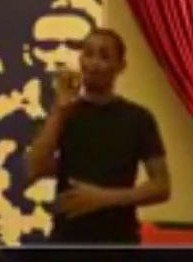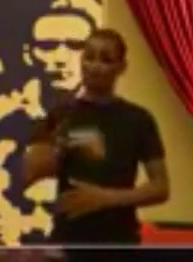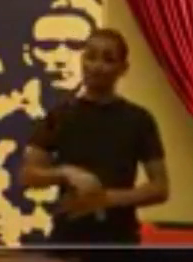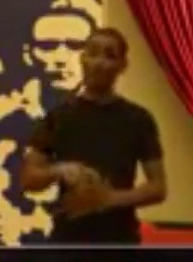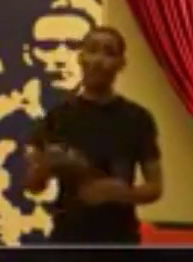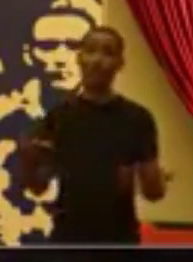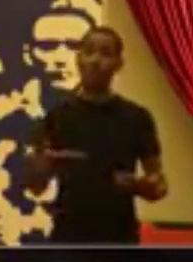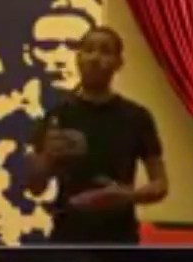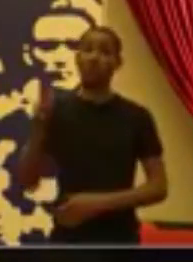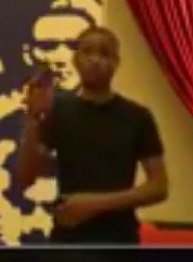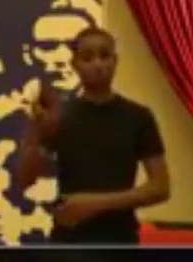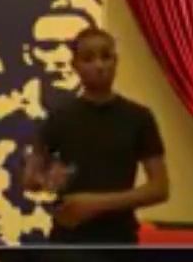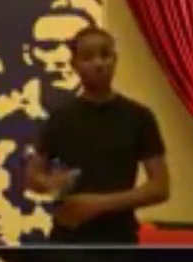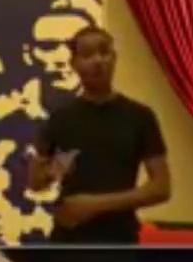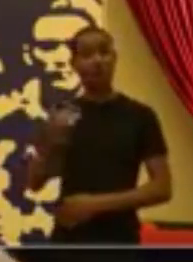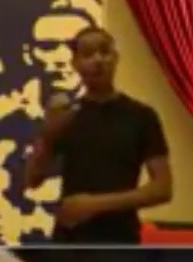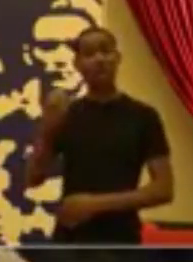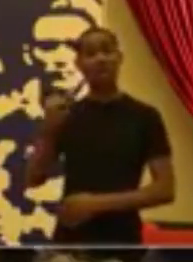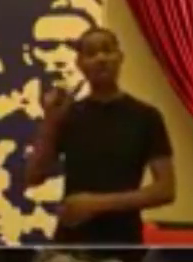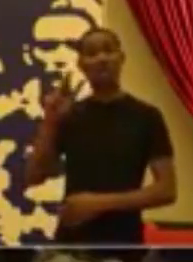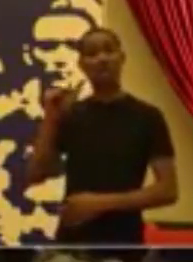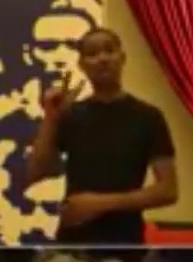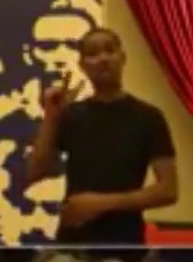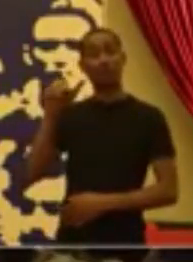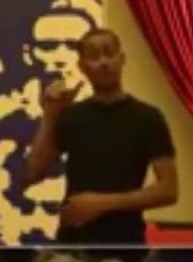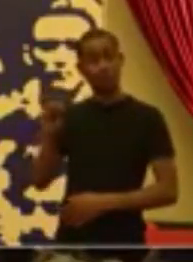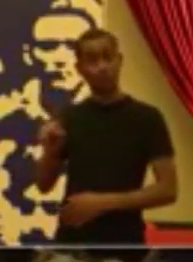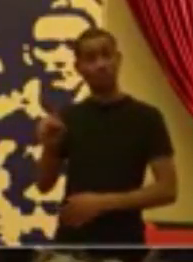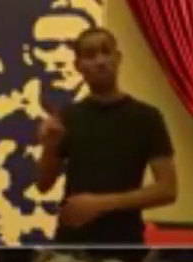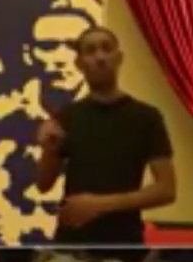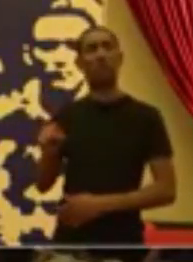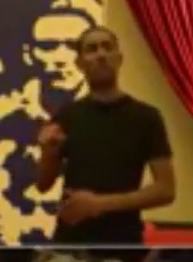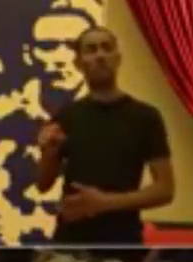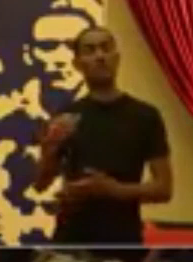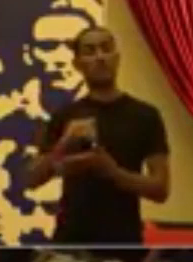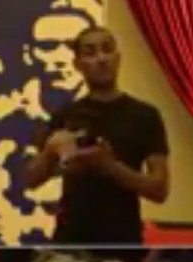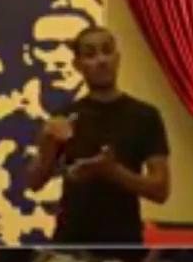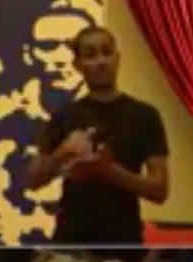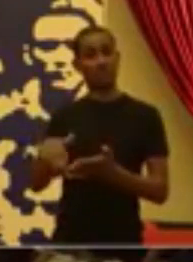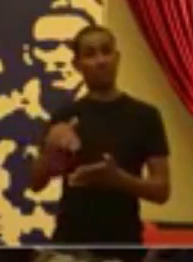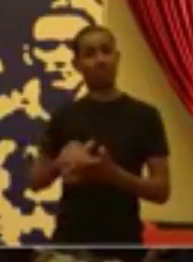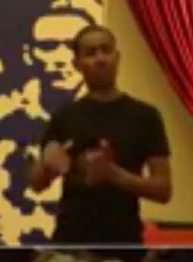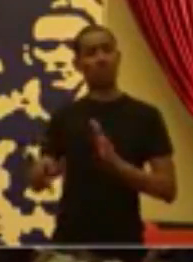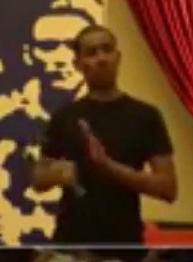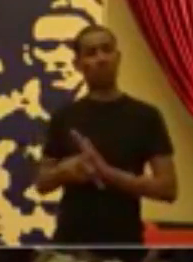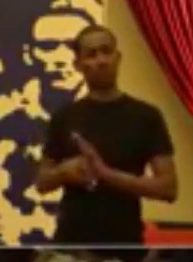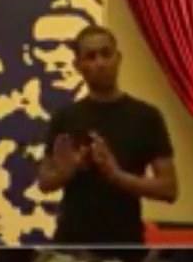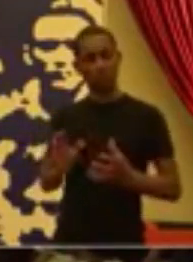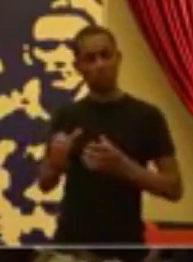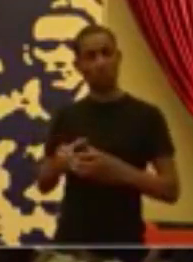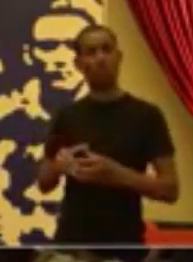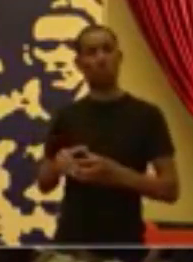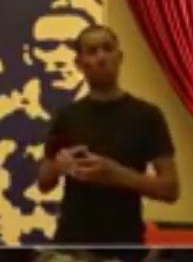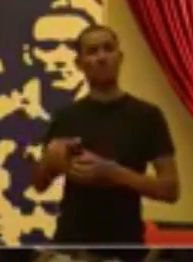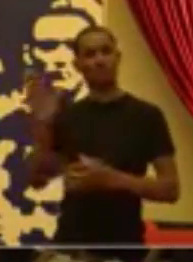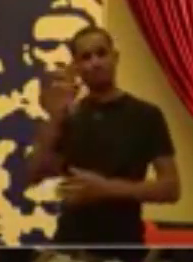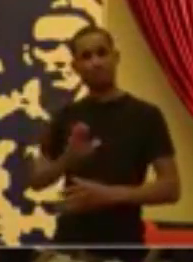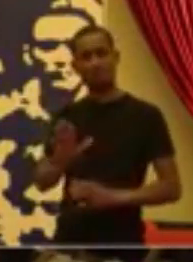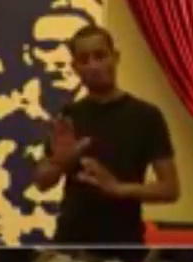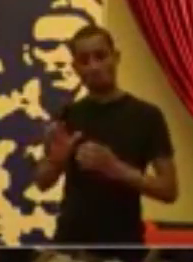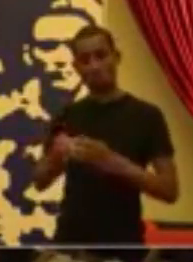para falar Carlos Moura, secretário executivo da Comissão Brasileira Justiça e Paz, órgão da